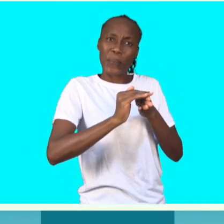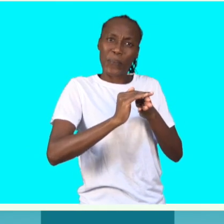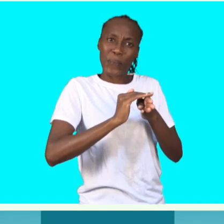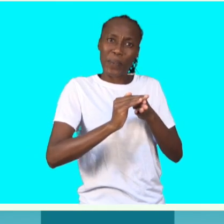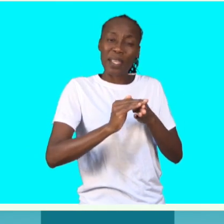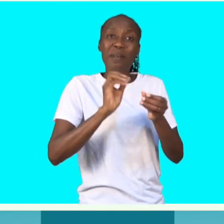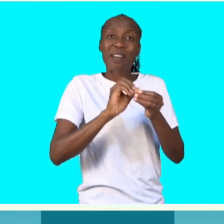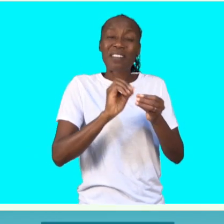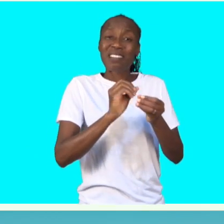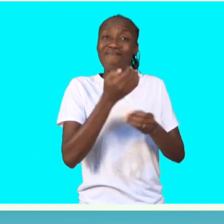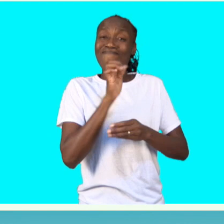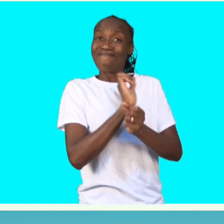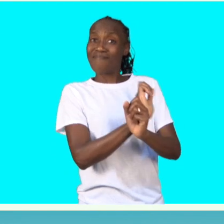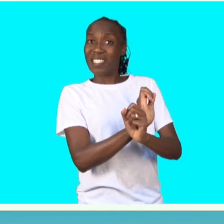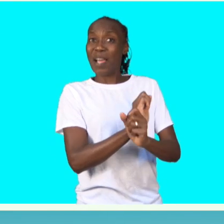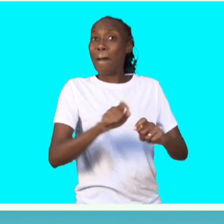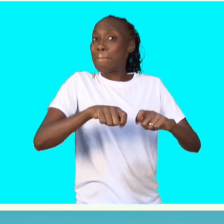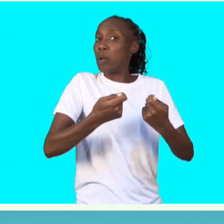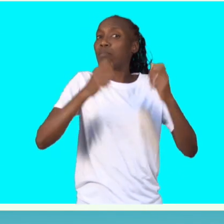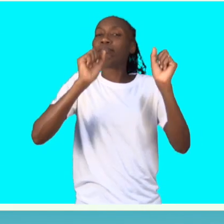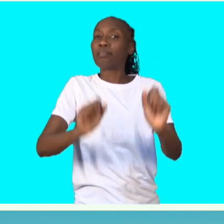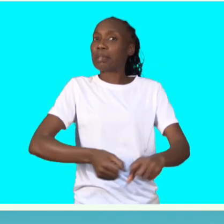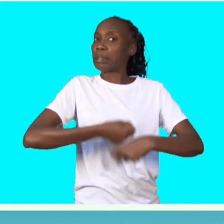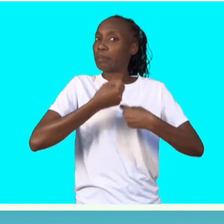e evite quebrar a peça.